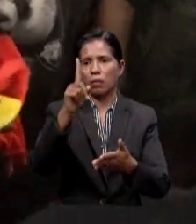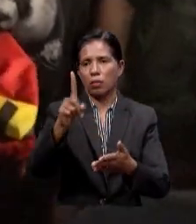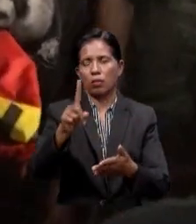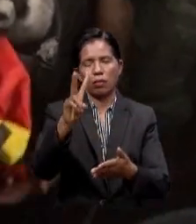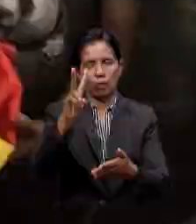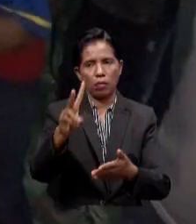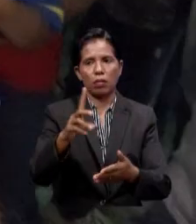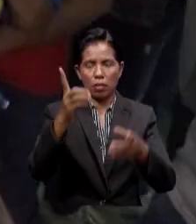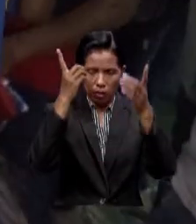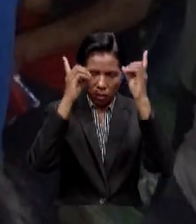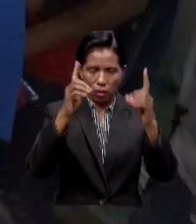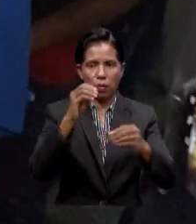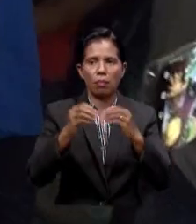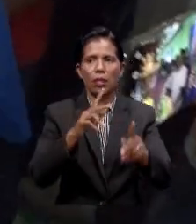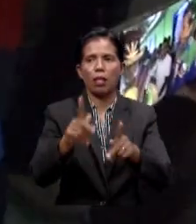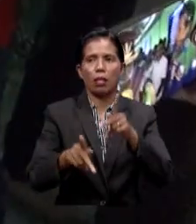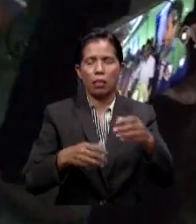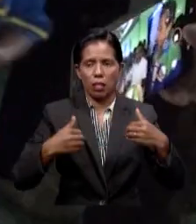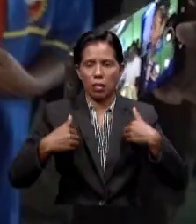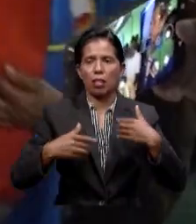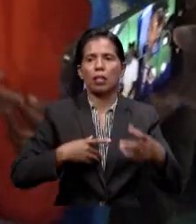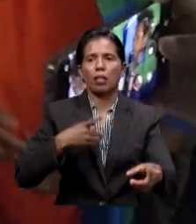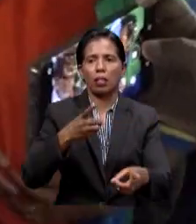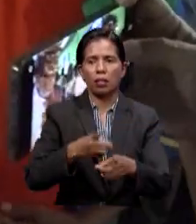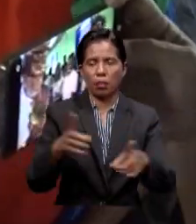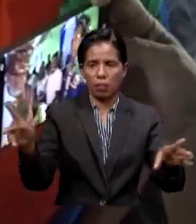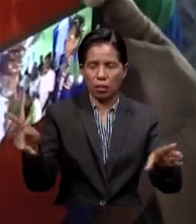Mos, define com a cidadão siren e a direito, ou de rola